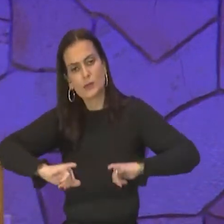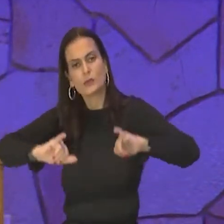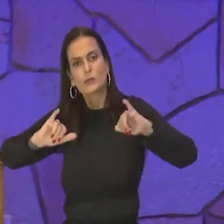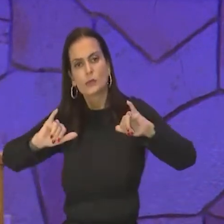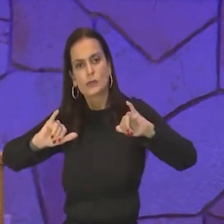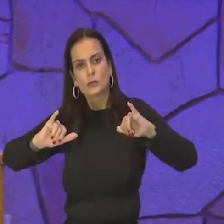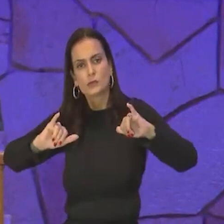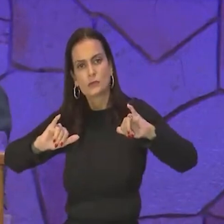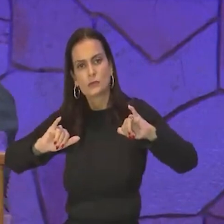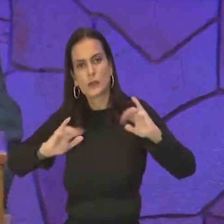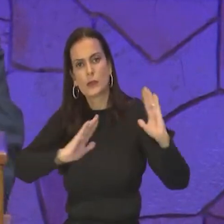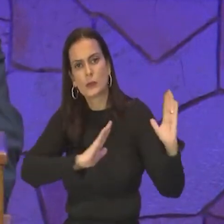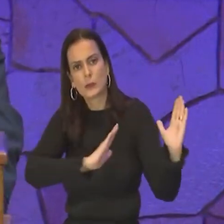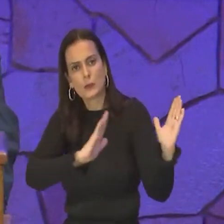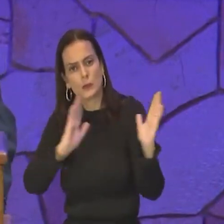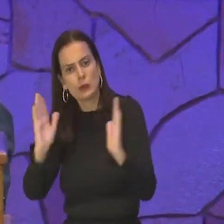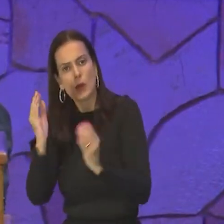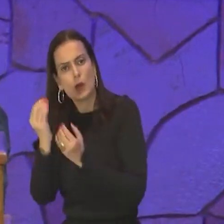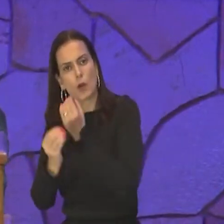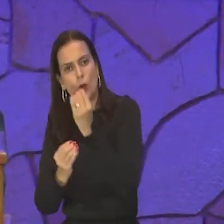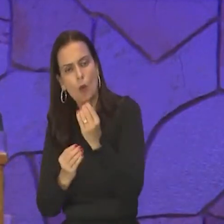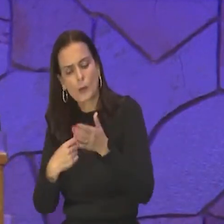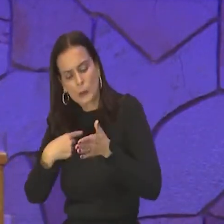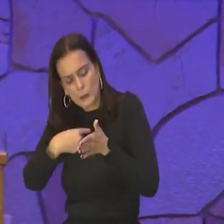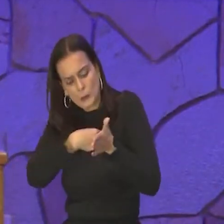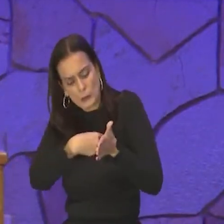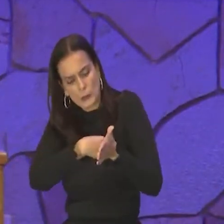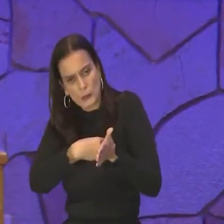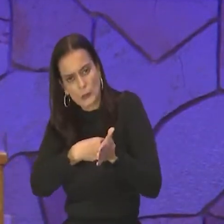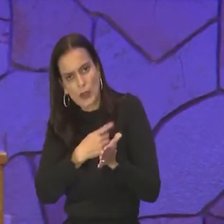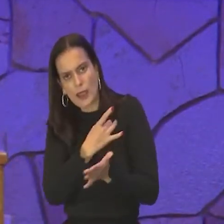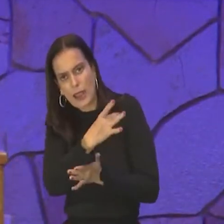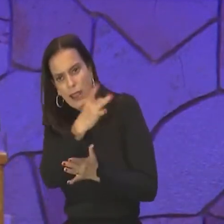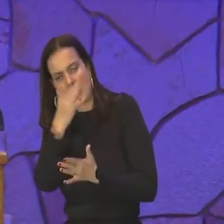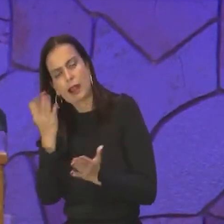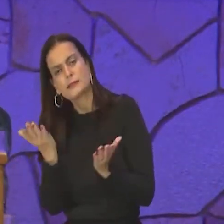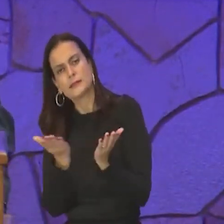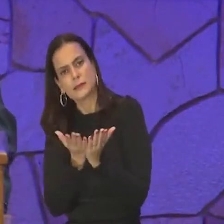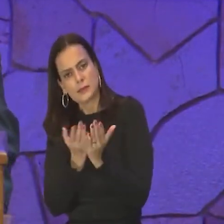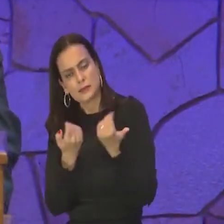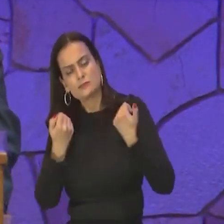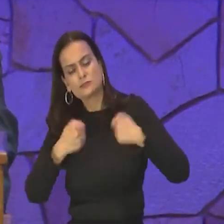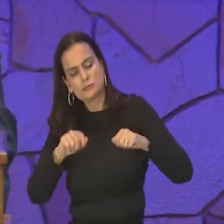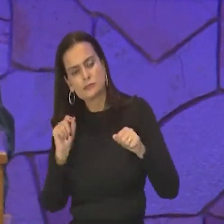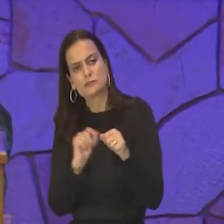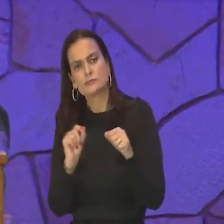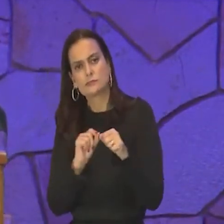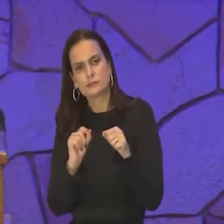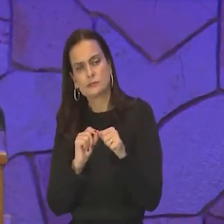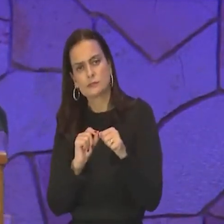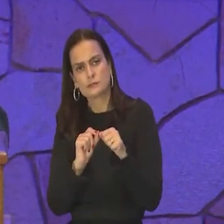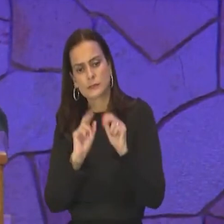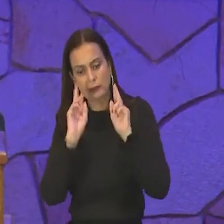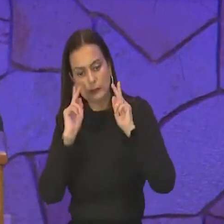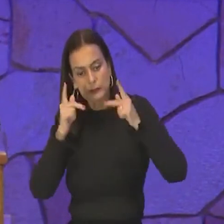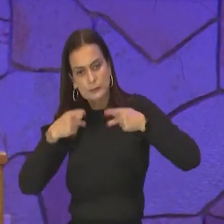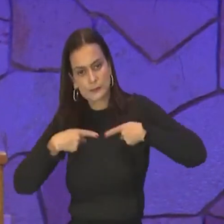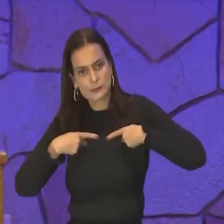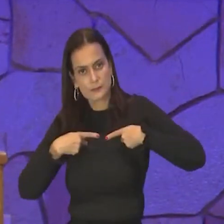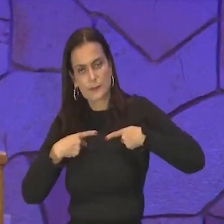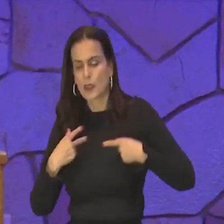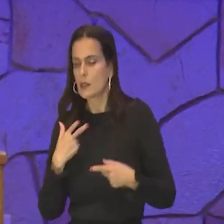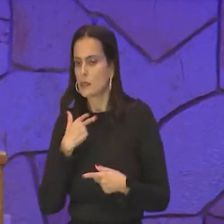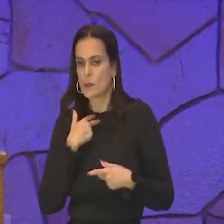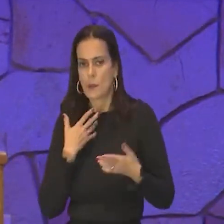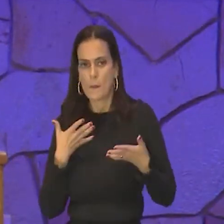com a regularidade, pensamos com o exame que cada crente deve fazer de si mesmo. Eu não posso